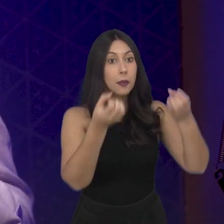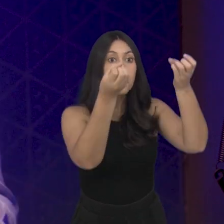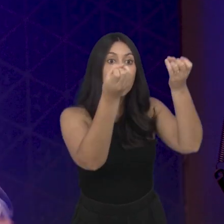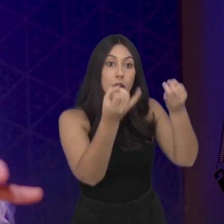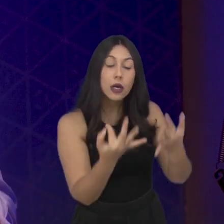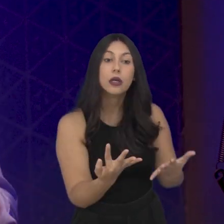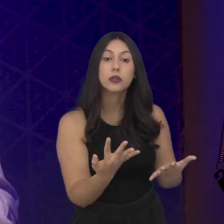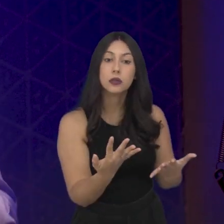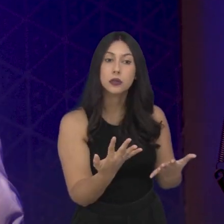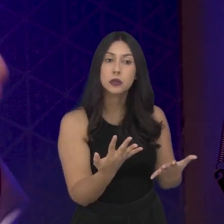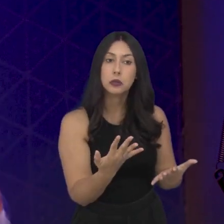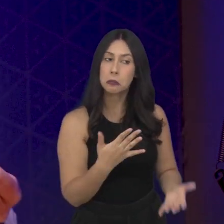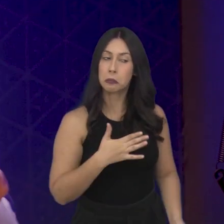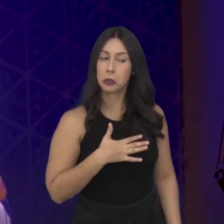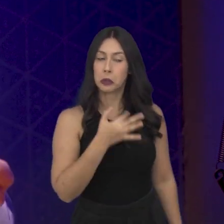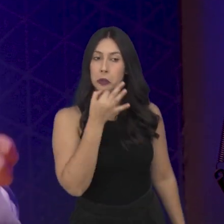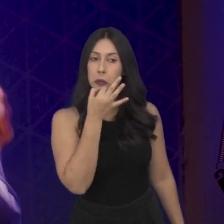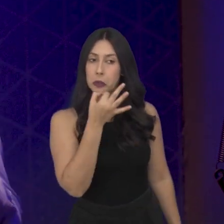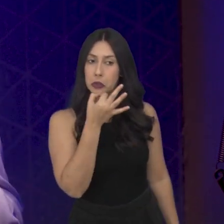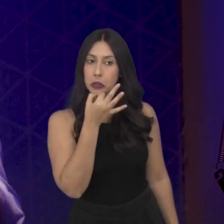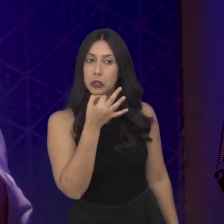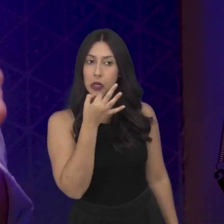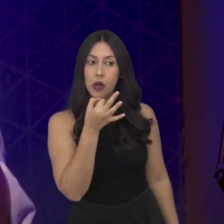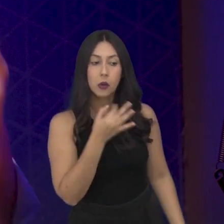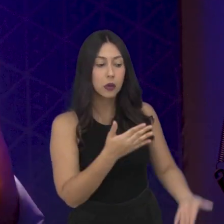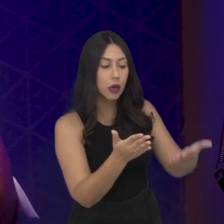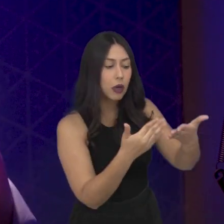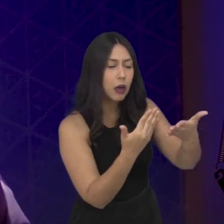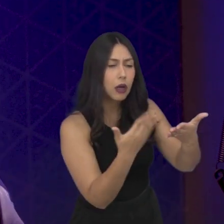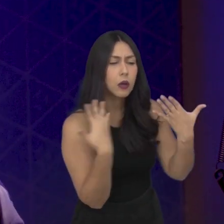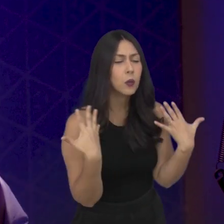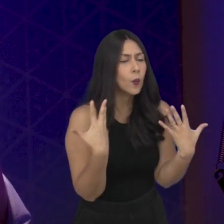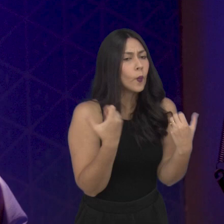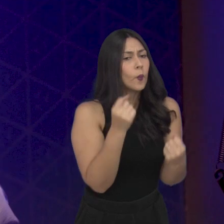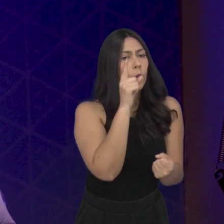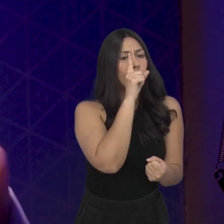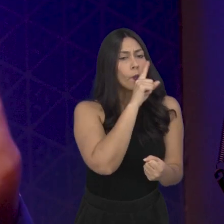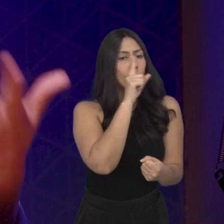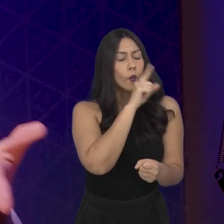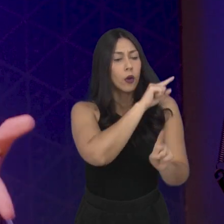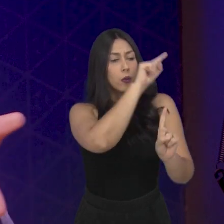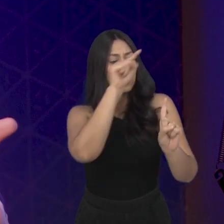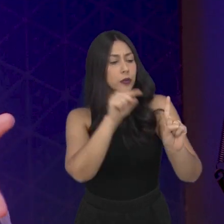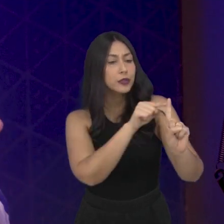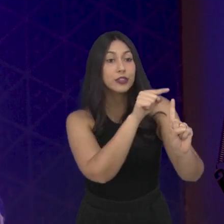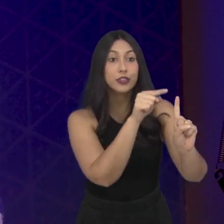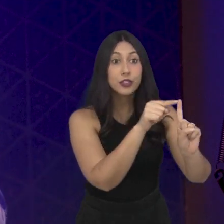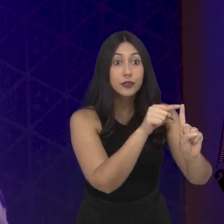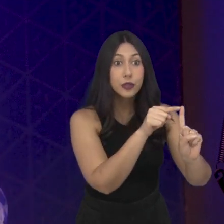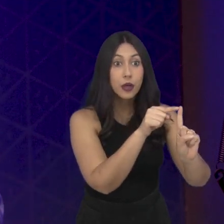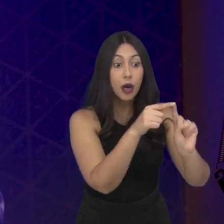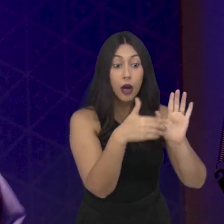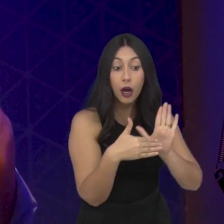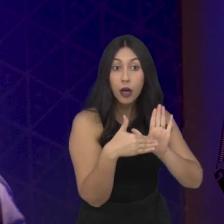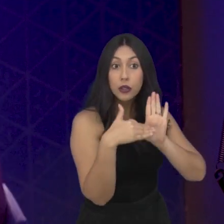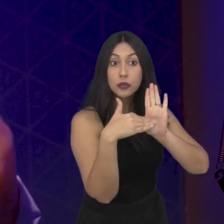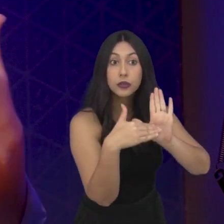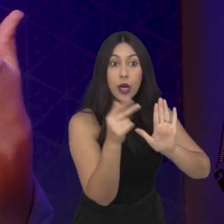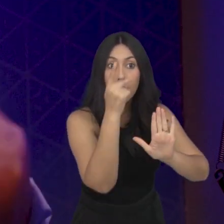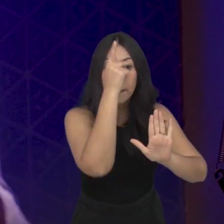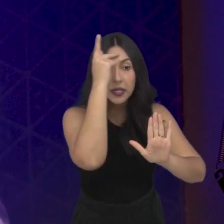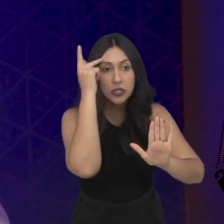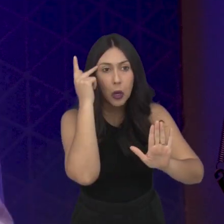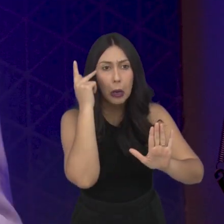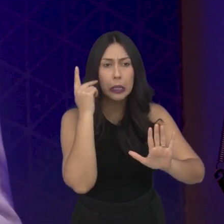aqui ela falando: a minha suposição é que os livros de Healing Fiction têm a intenção de oferecer ao leitor a possibilidade de transpor